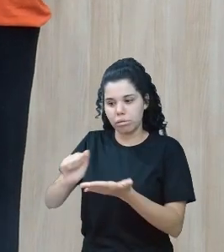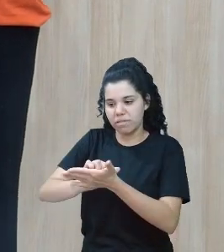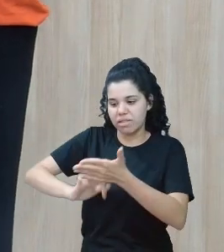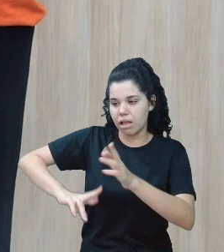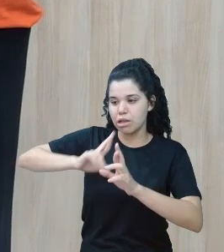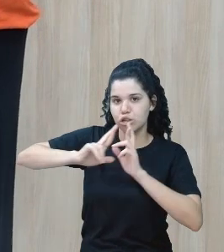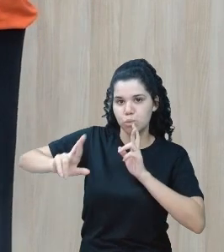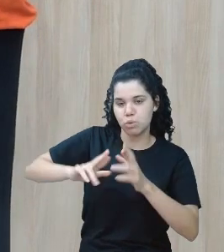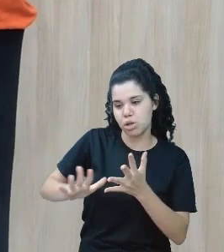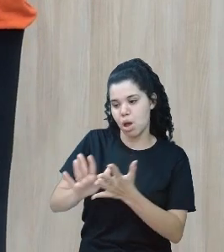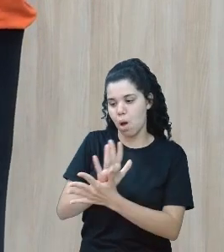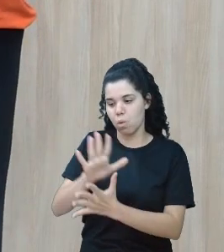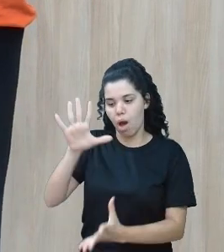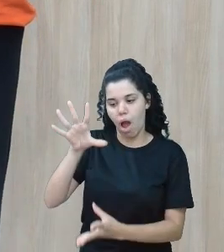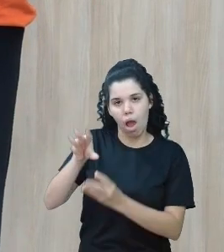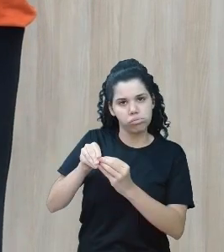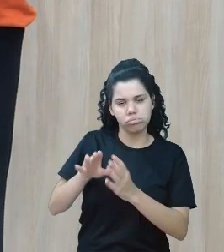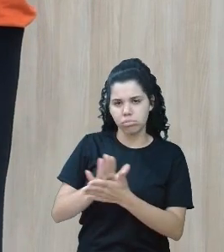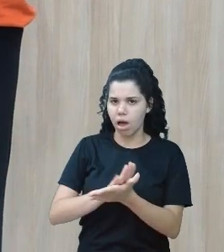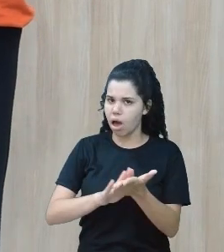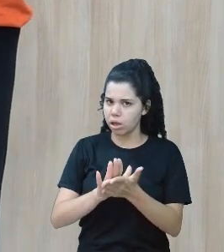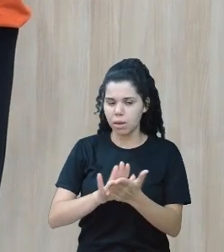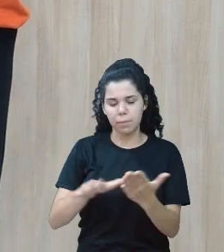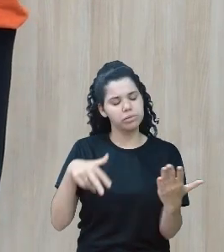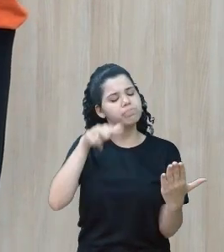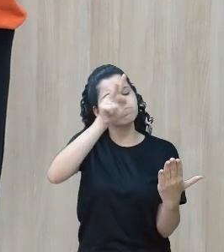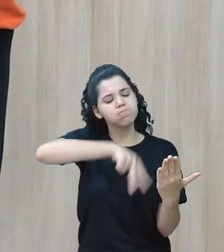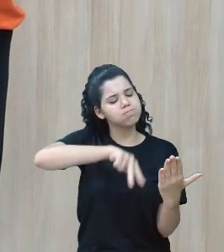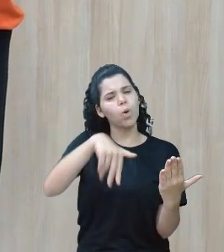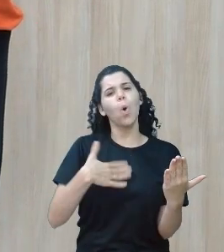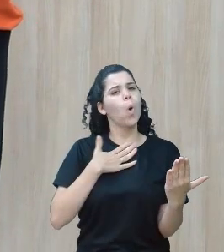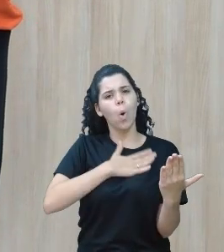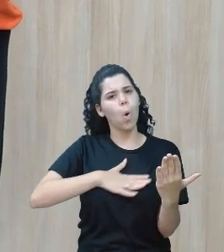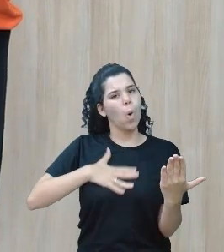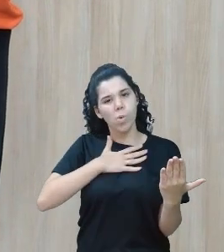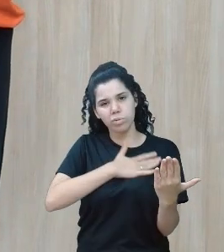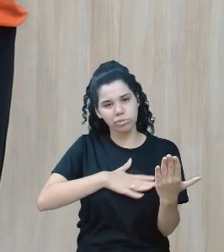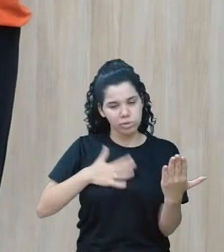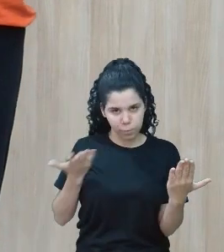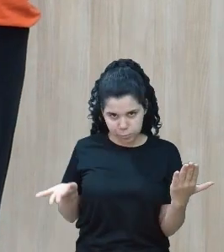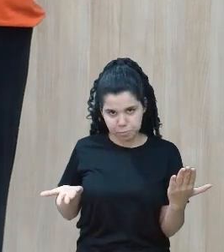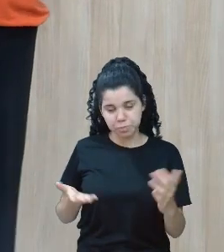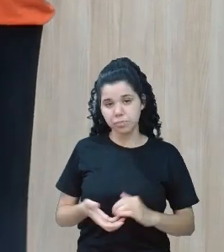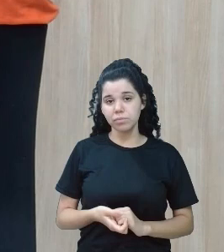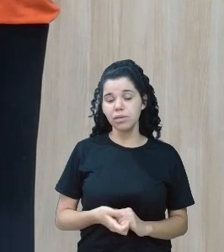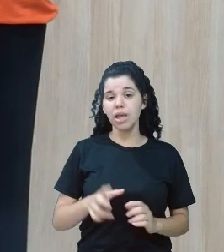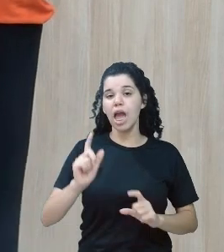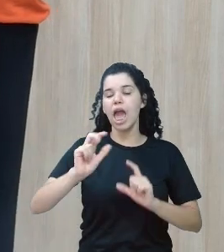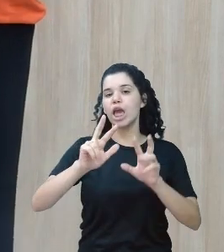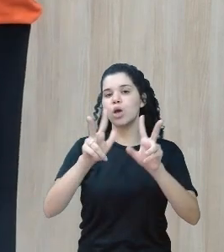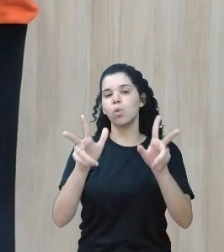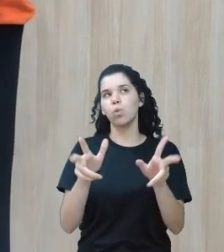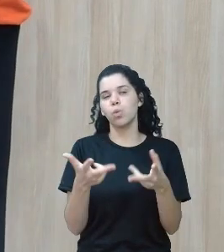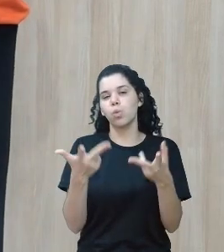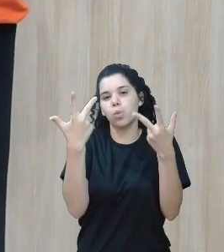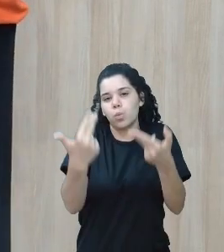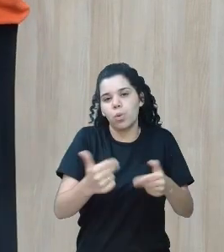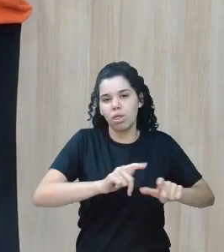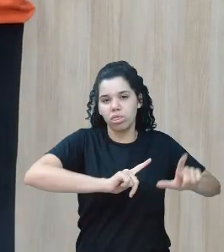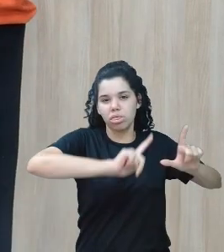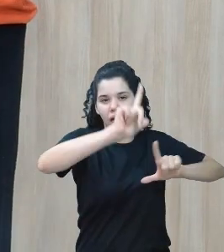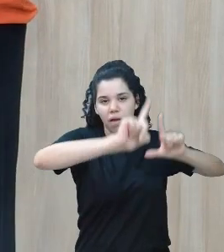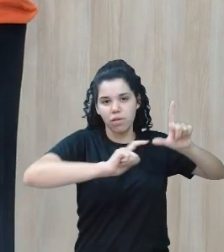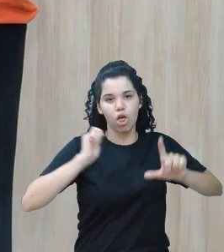alguma coisa, fazer algum resumo, mas que a gente sente prazer em contar. É como se fosse uma novela. Tem novelas que